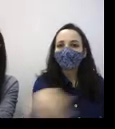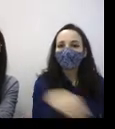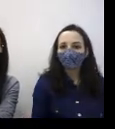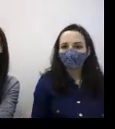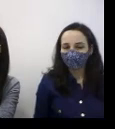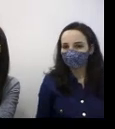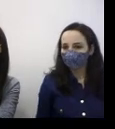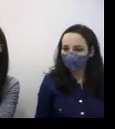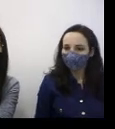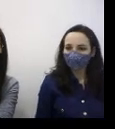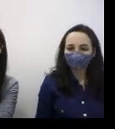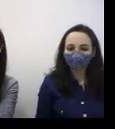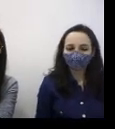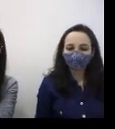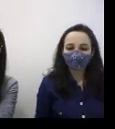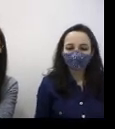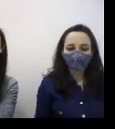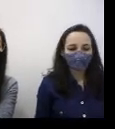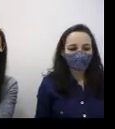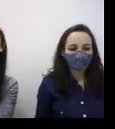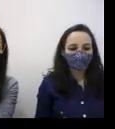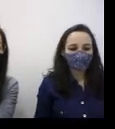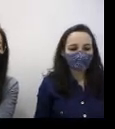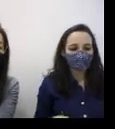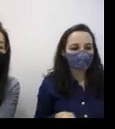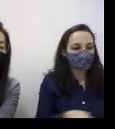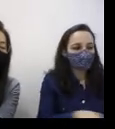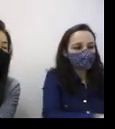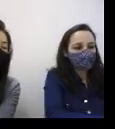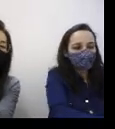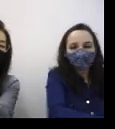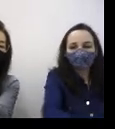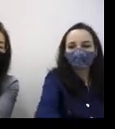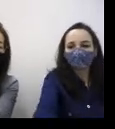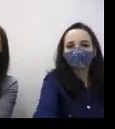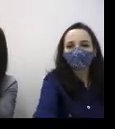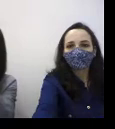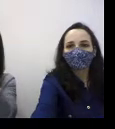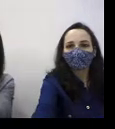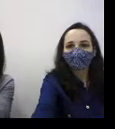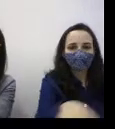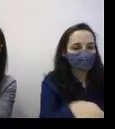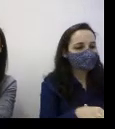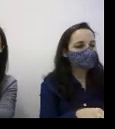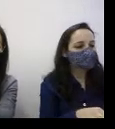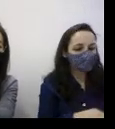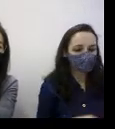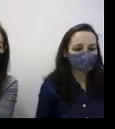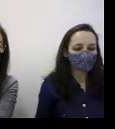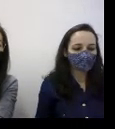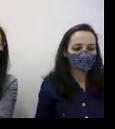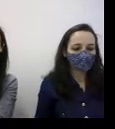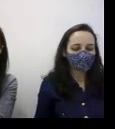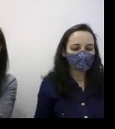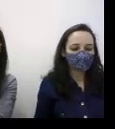E é interessante para a gente, né, conseguir discriminar. Eu acho que o primeiro ponto inicial é a gente